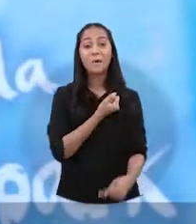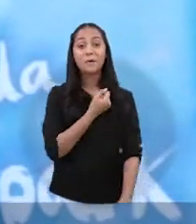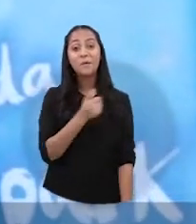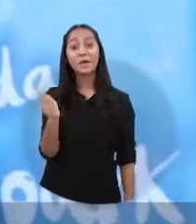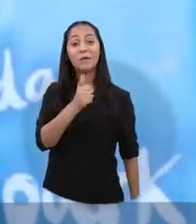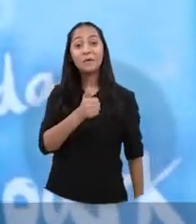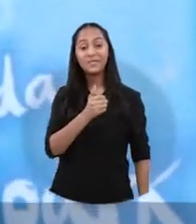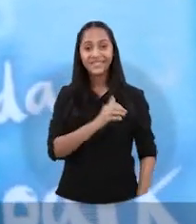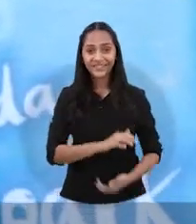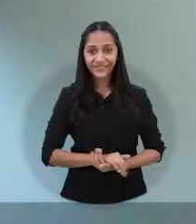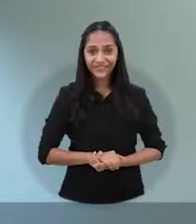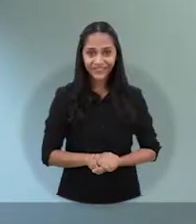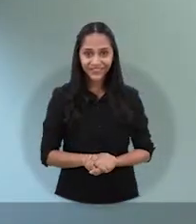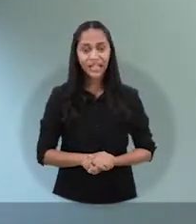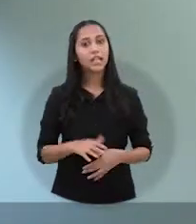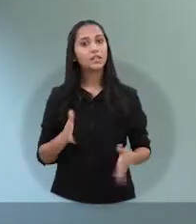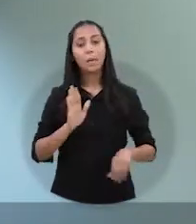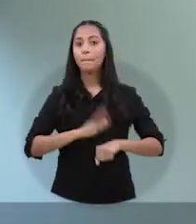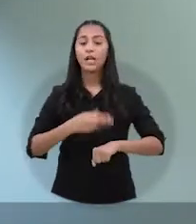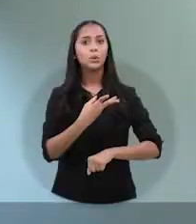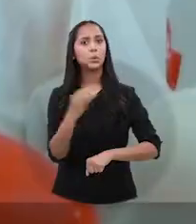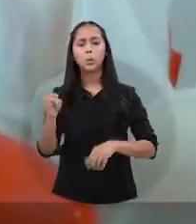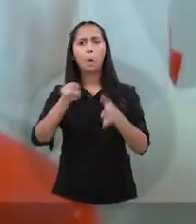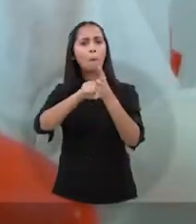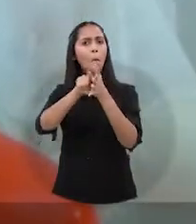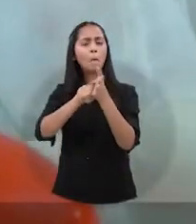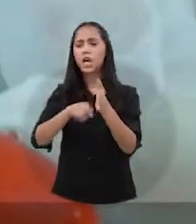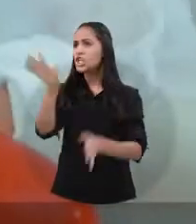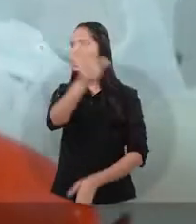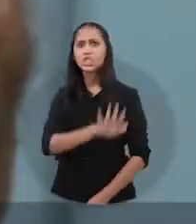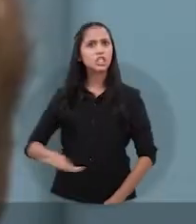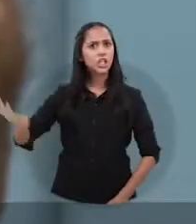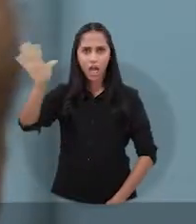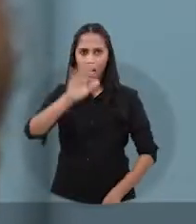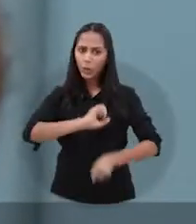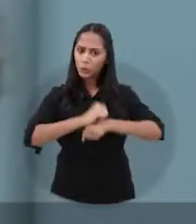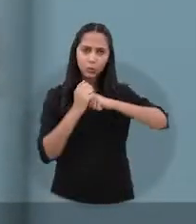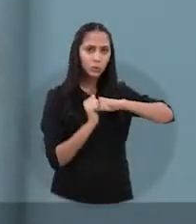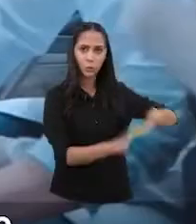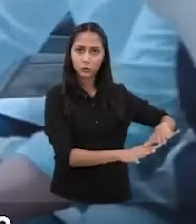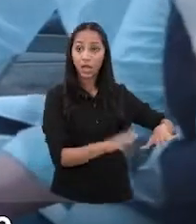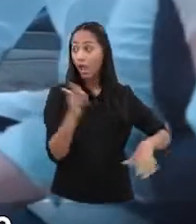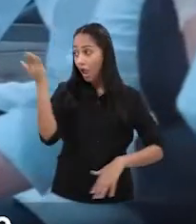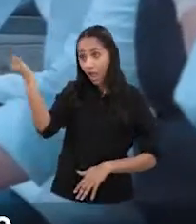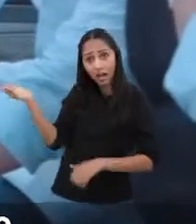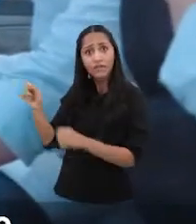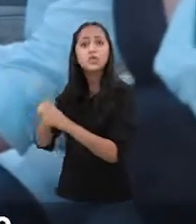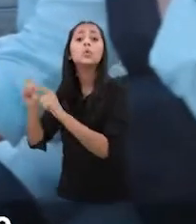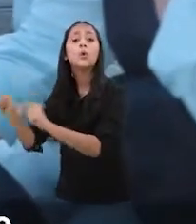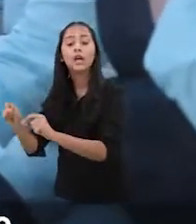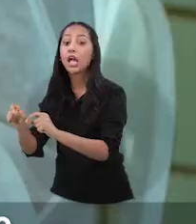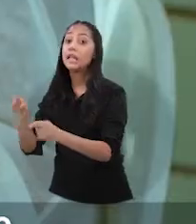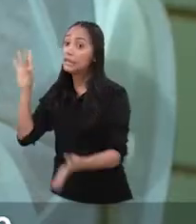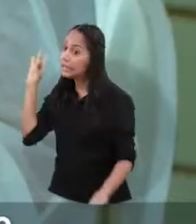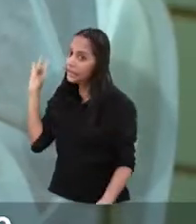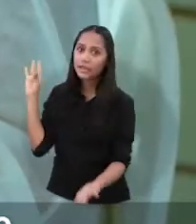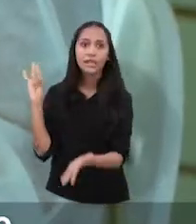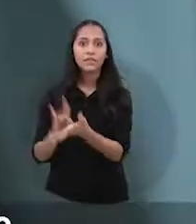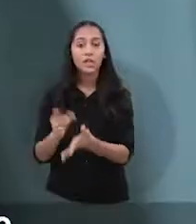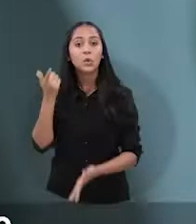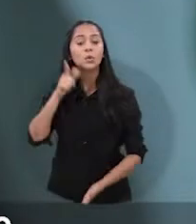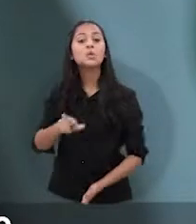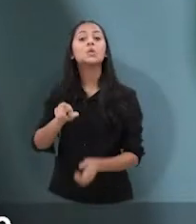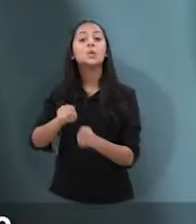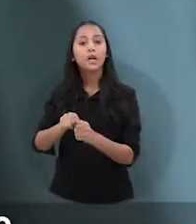é Rosalba Ciarlini. Com mais de 30 mil testes realizados de Covid-19, Rosalba Ciarlini, de fato,